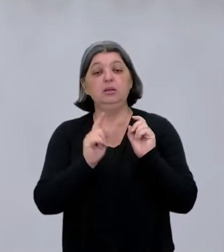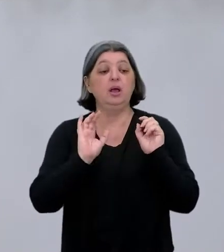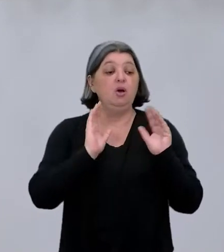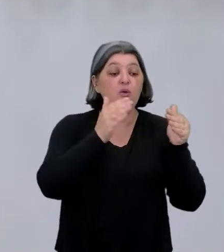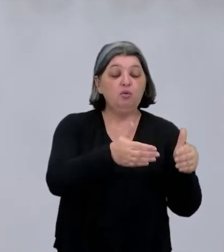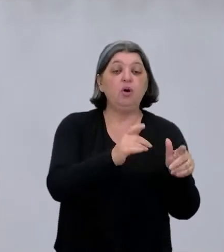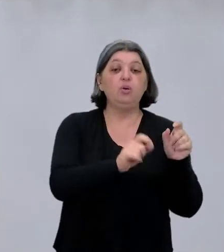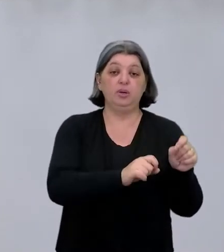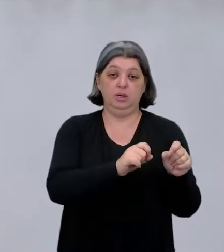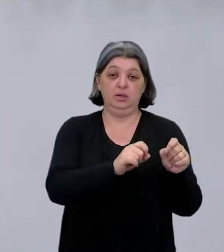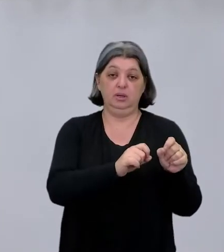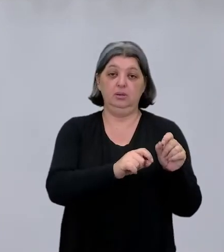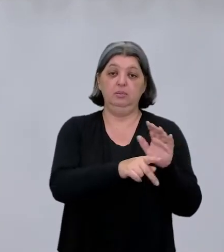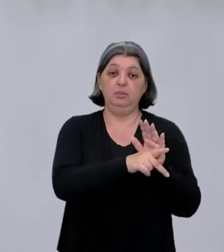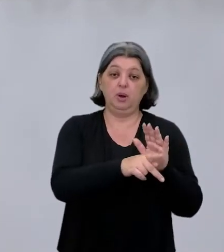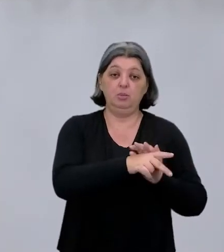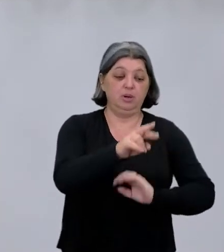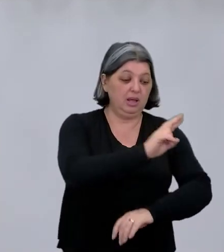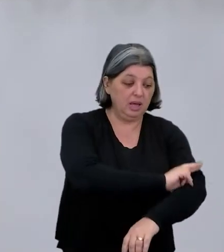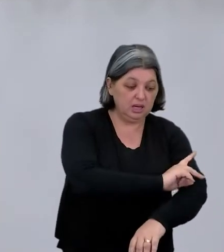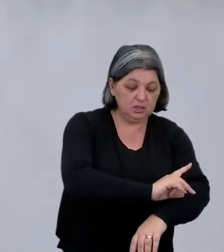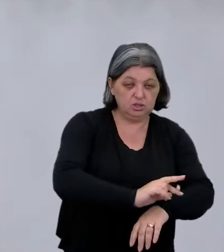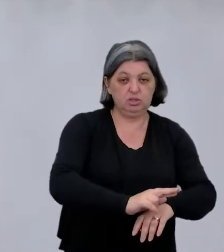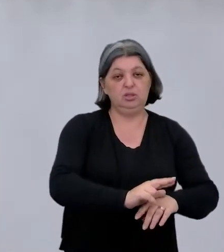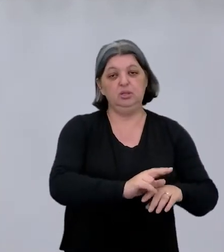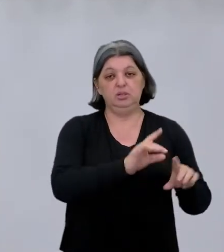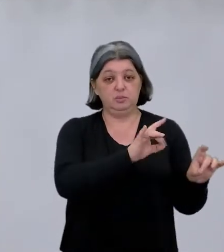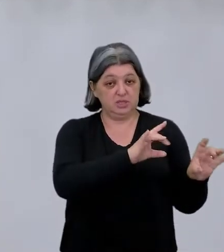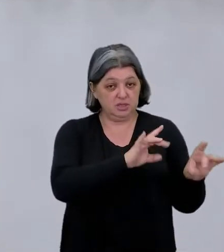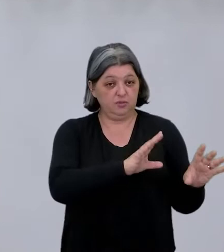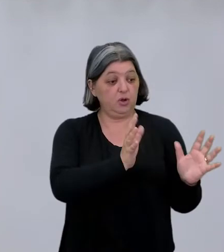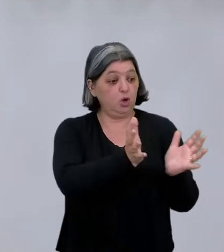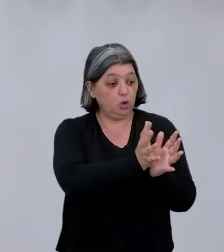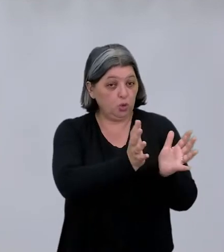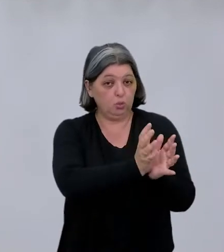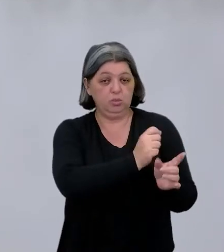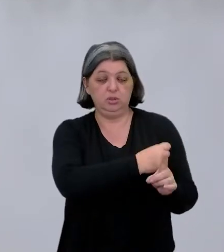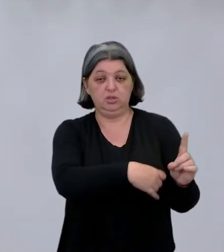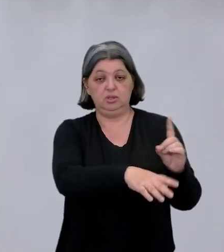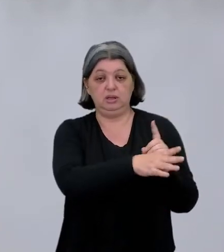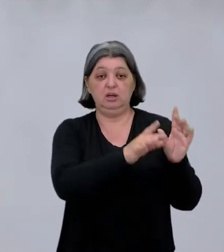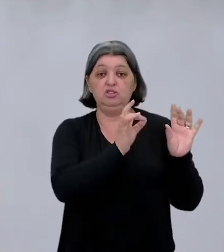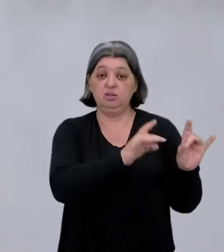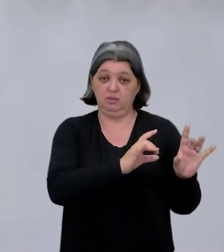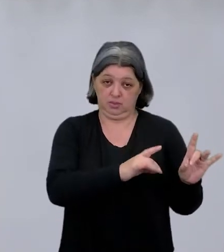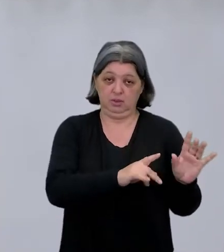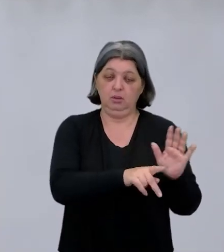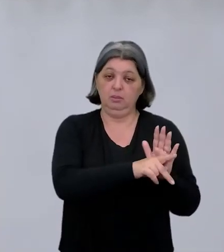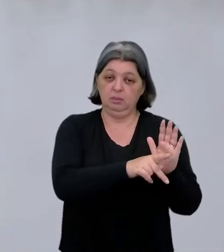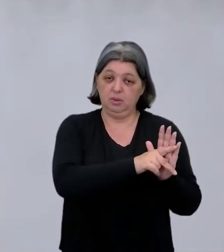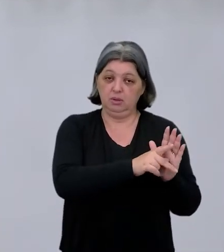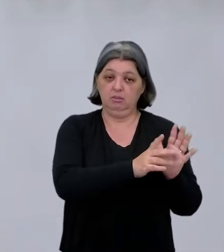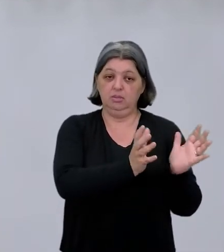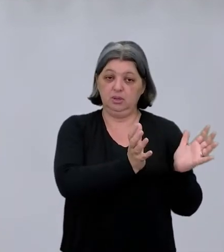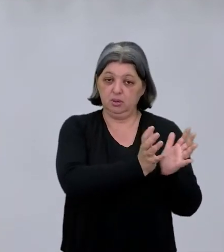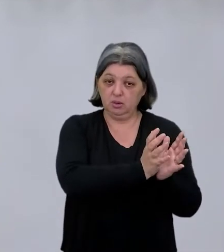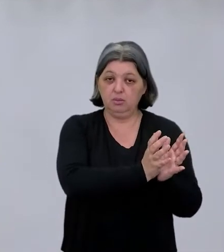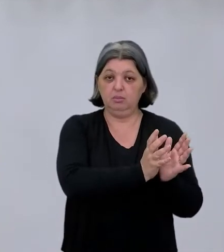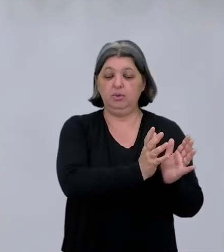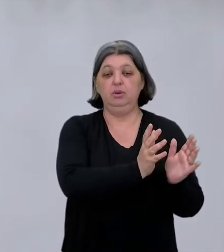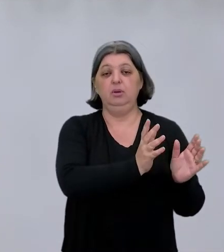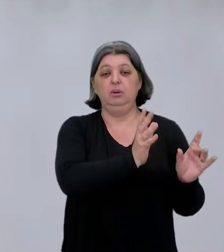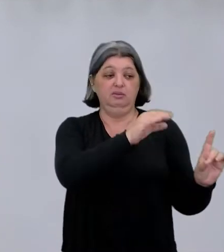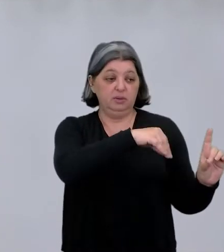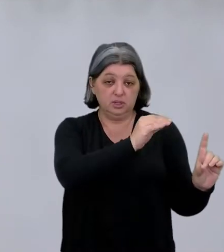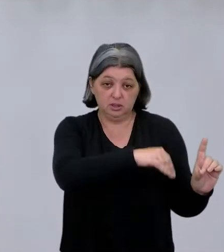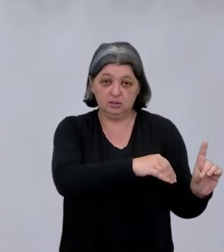em etnias específicas, em grupos sociais específicos, em camadas sociais específicas. Porque mesmo